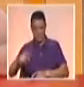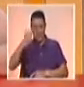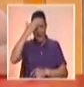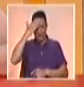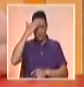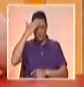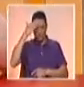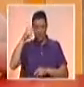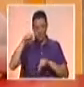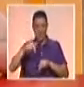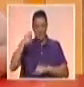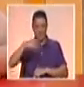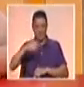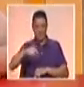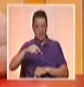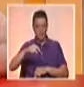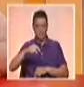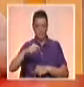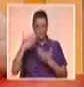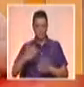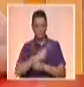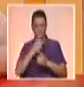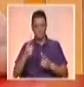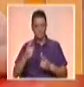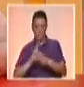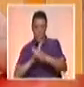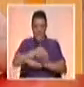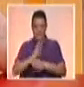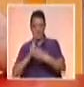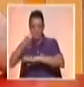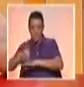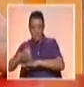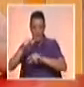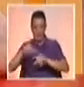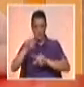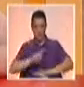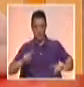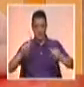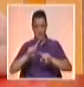hoje o é. Talvez já tenha sido mais porque a acessibilidade, para além de não existir,